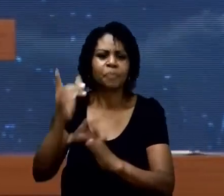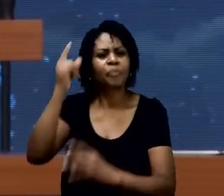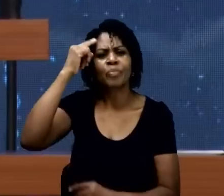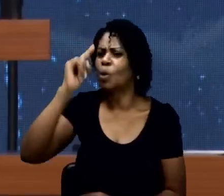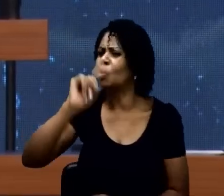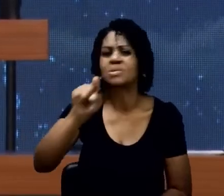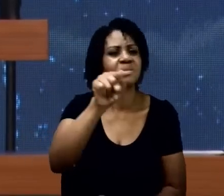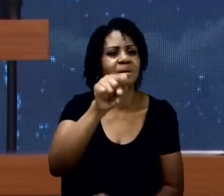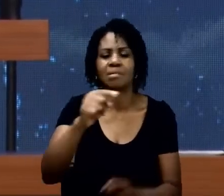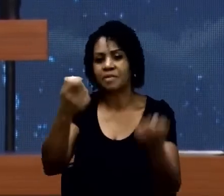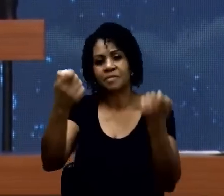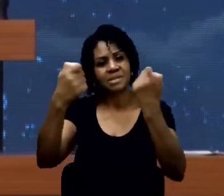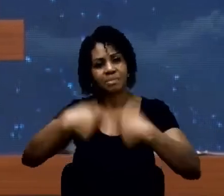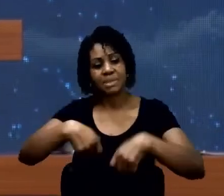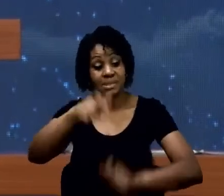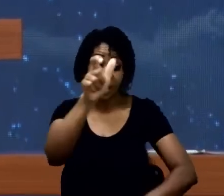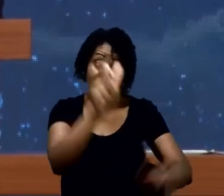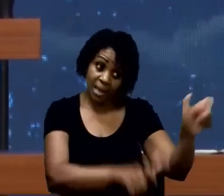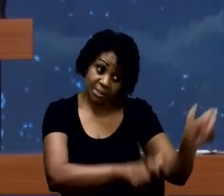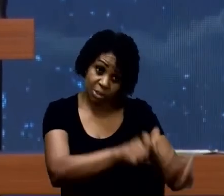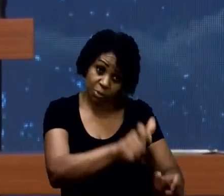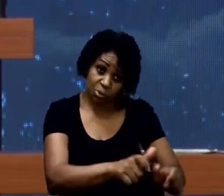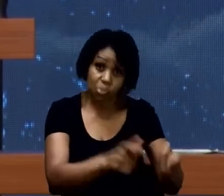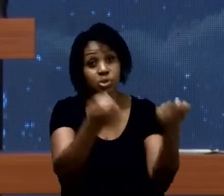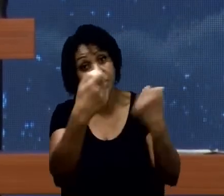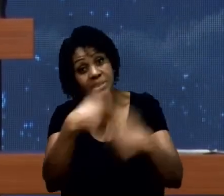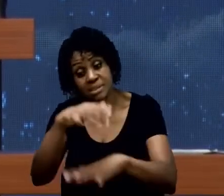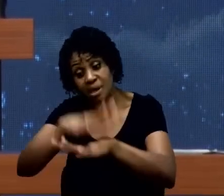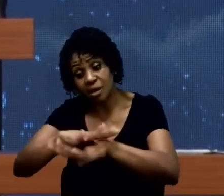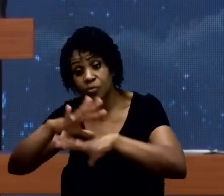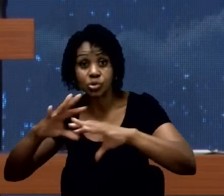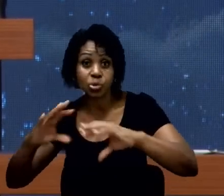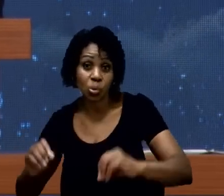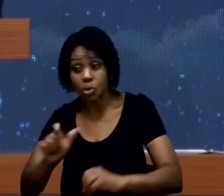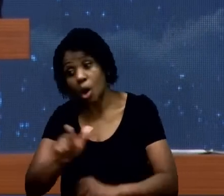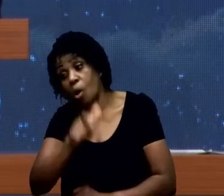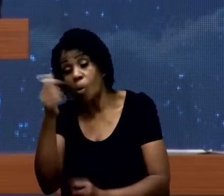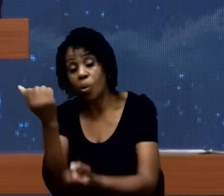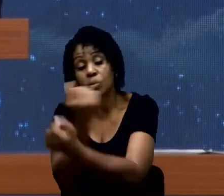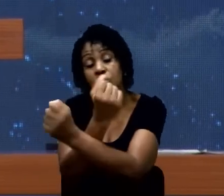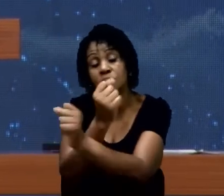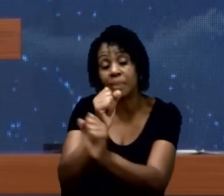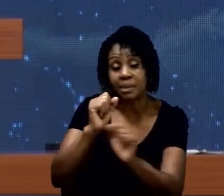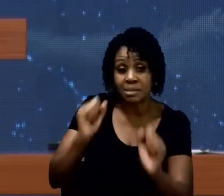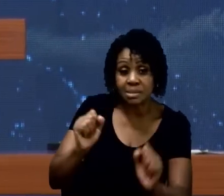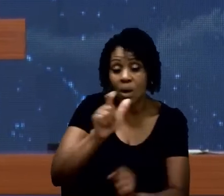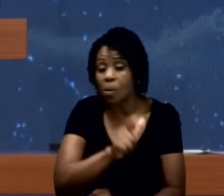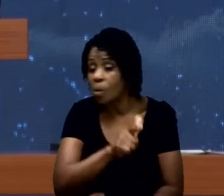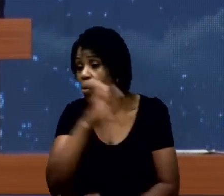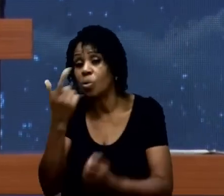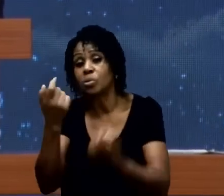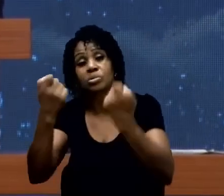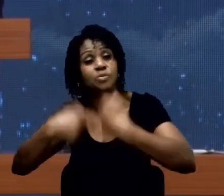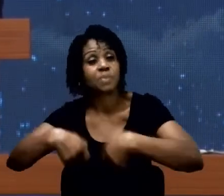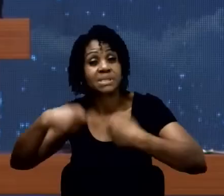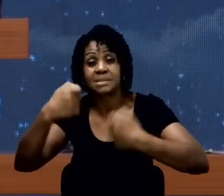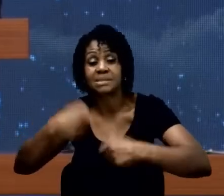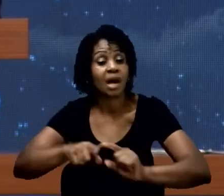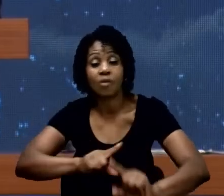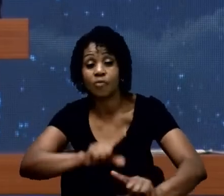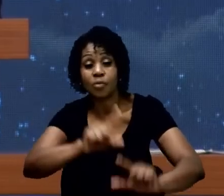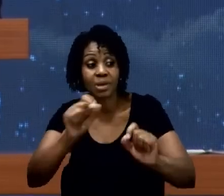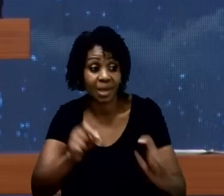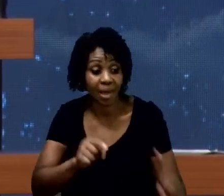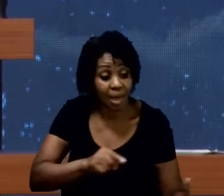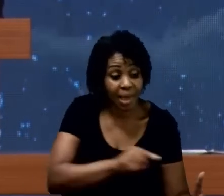sei o que você precisa. Esses enfermos precisavam de cura. Outros precisavam de libertação. Outros precisavam do que